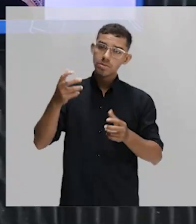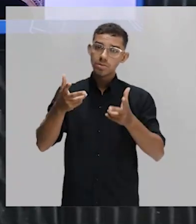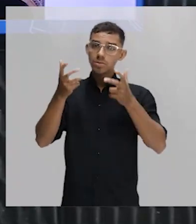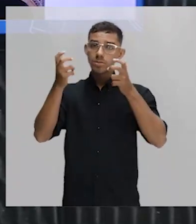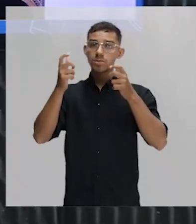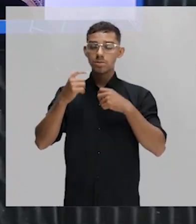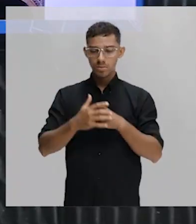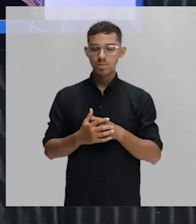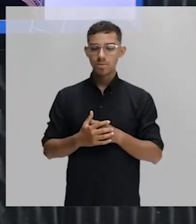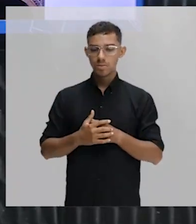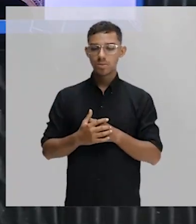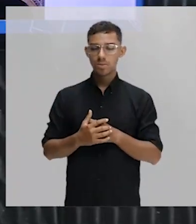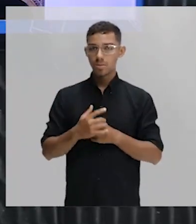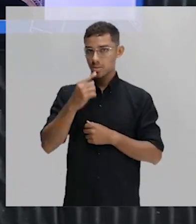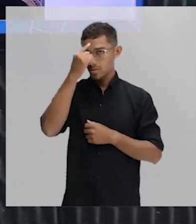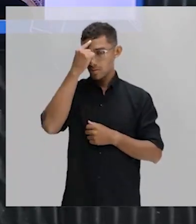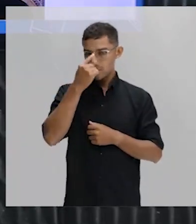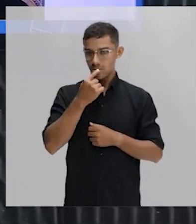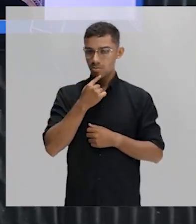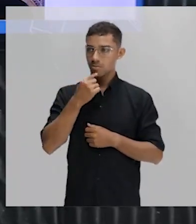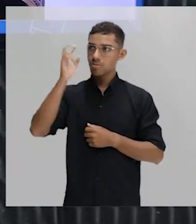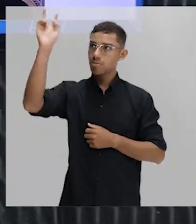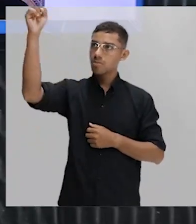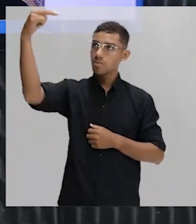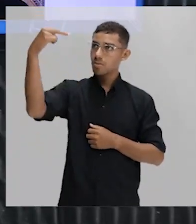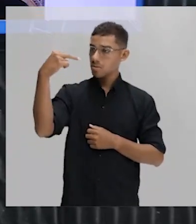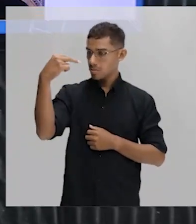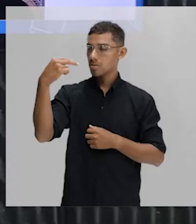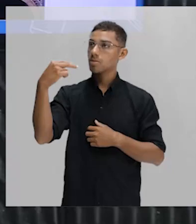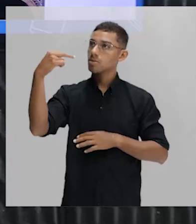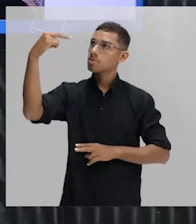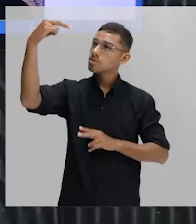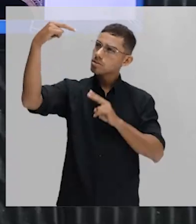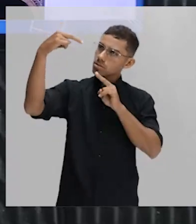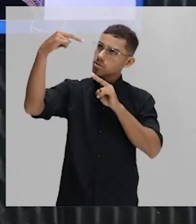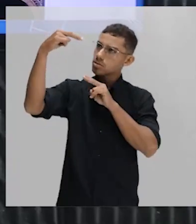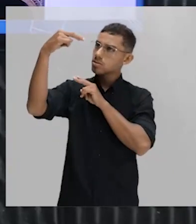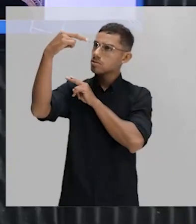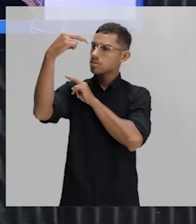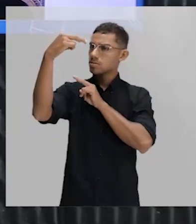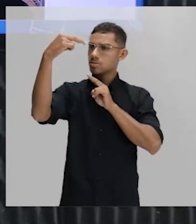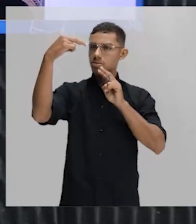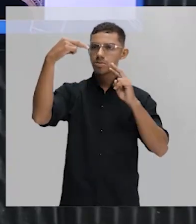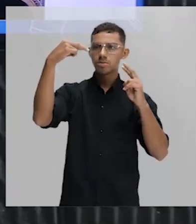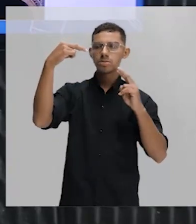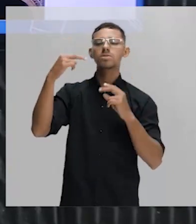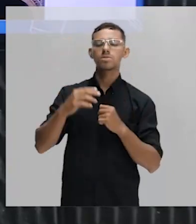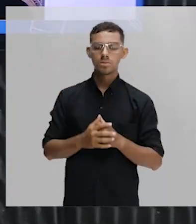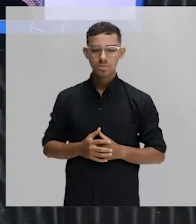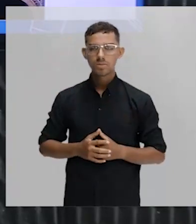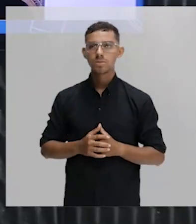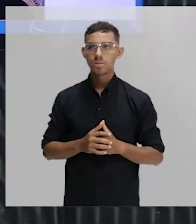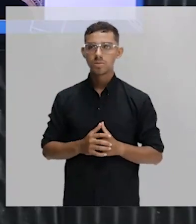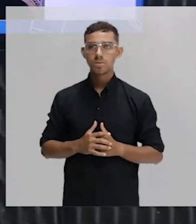impressão de que a imagem estava te olhando, em qualquer lado ou ângulo ou posição que você fosse. As mãos, os pés, tinham que ser